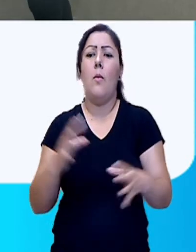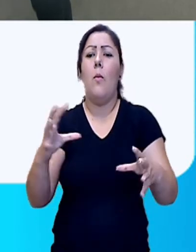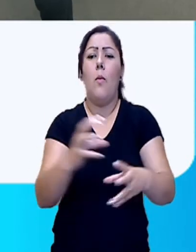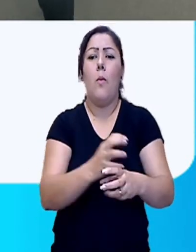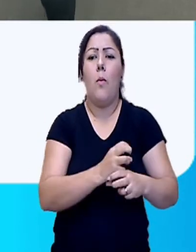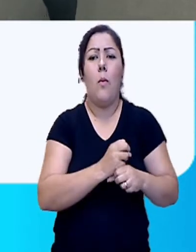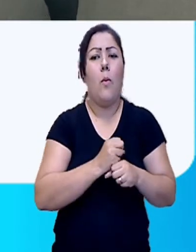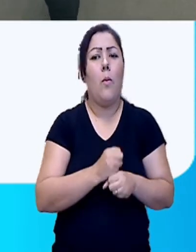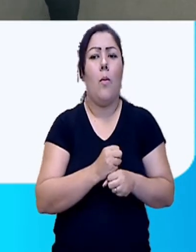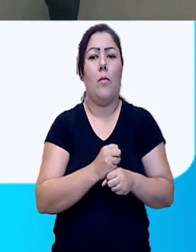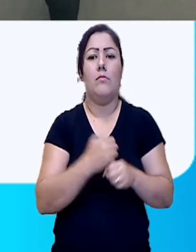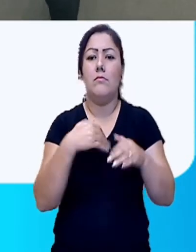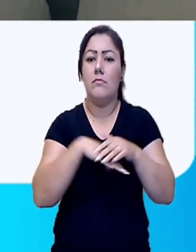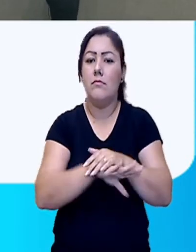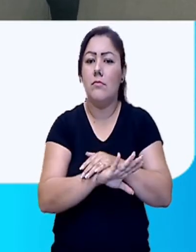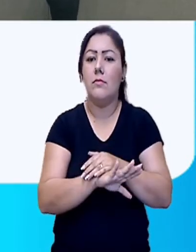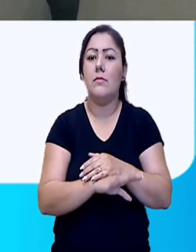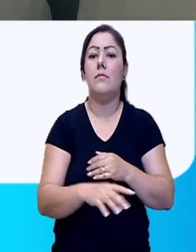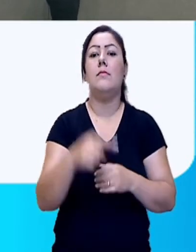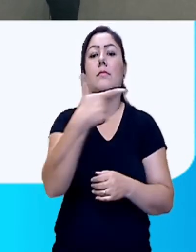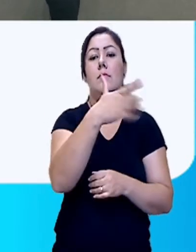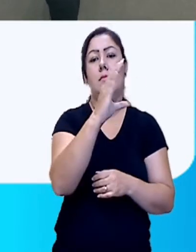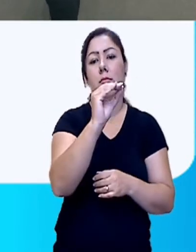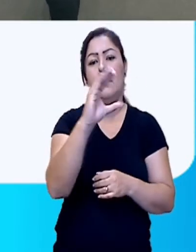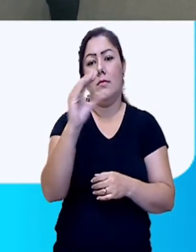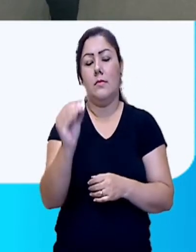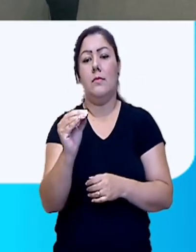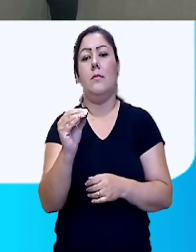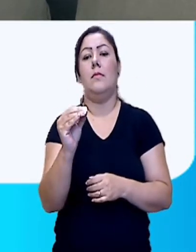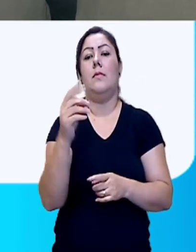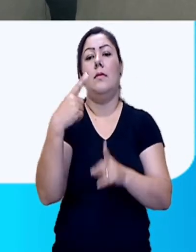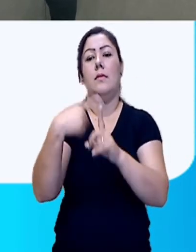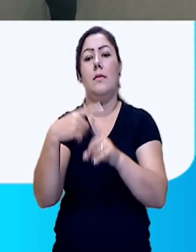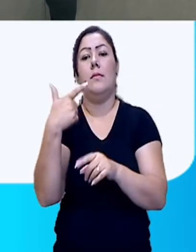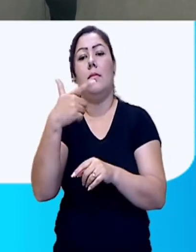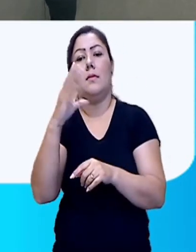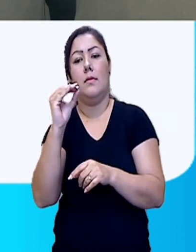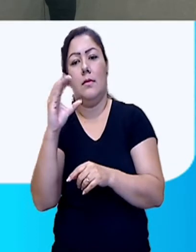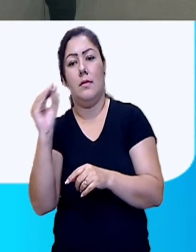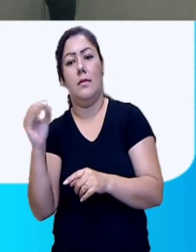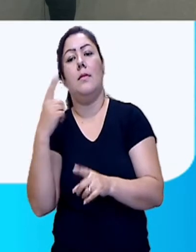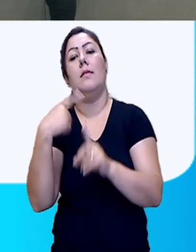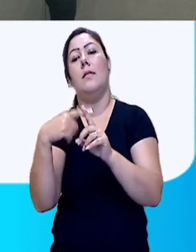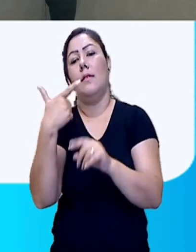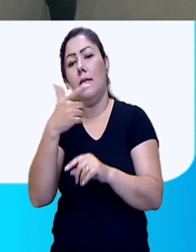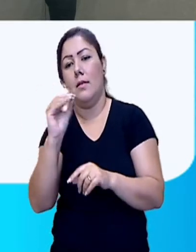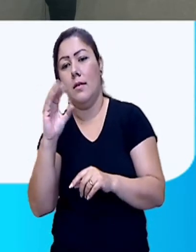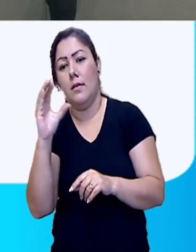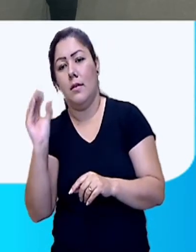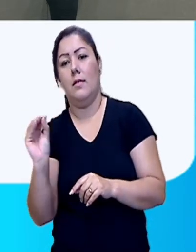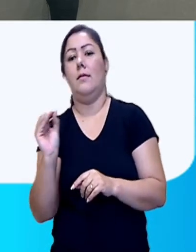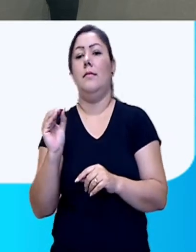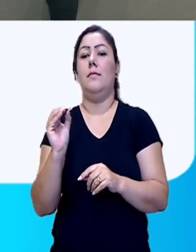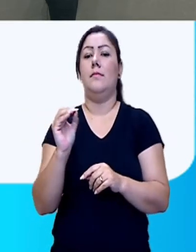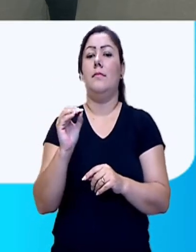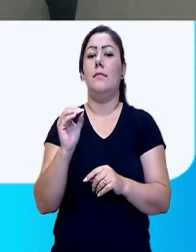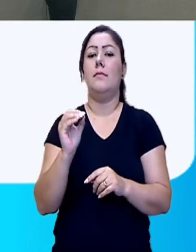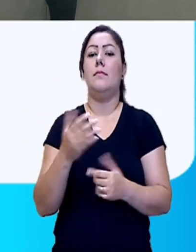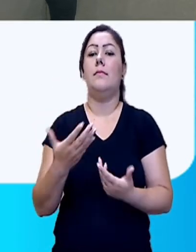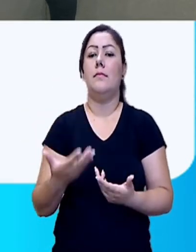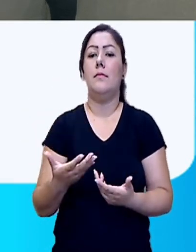juntou? 200, mais 200, mais 200. Então, 200,